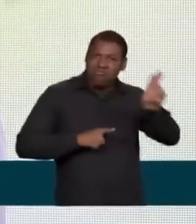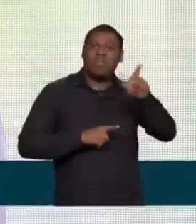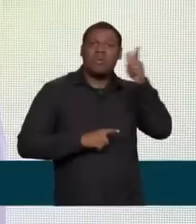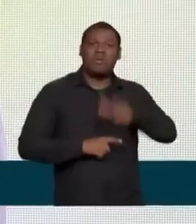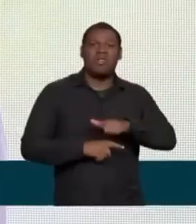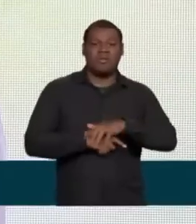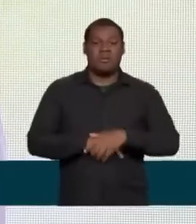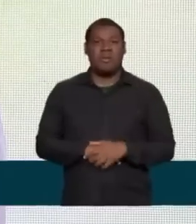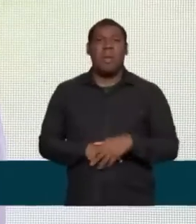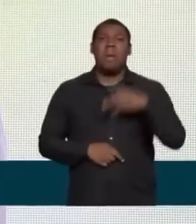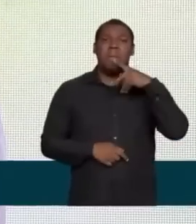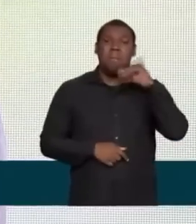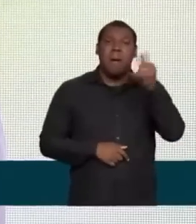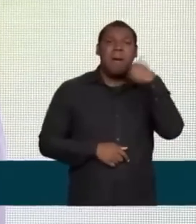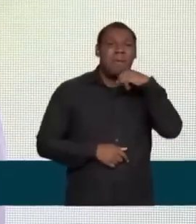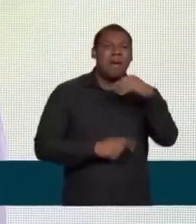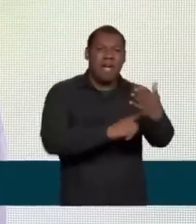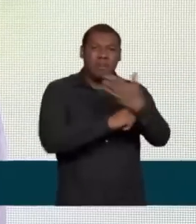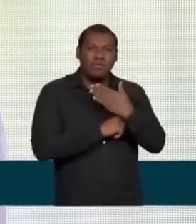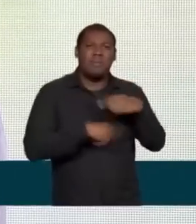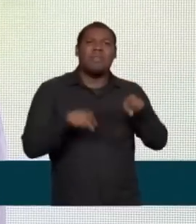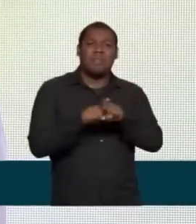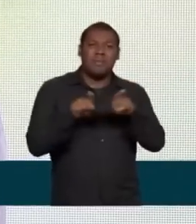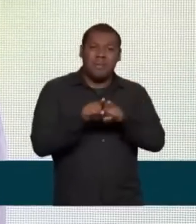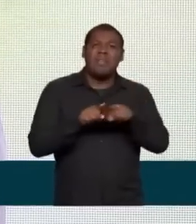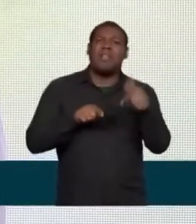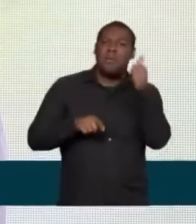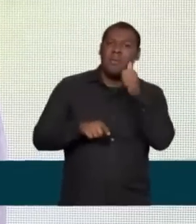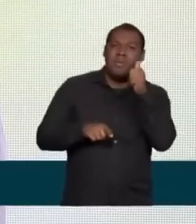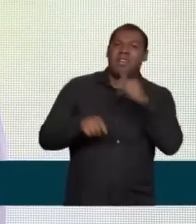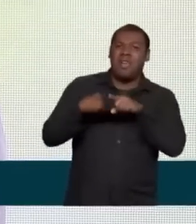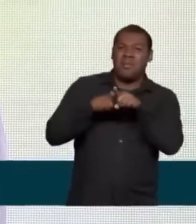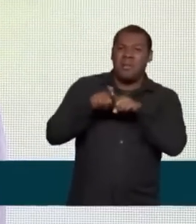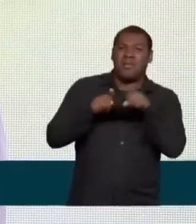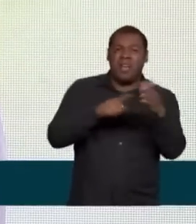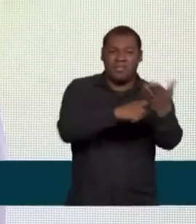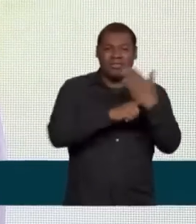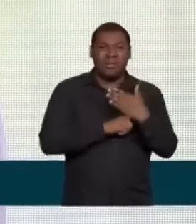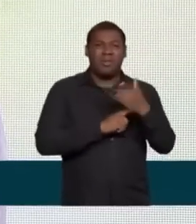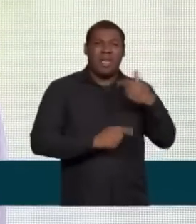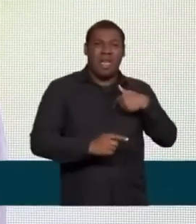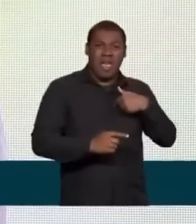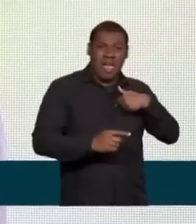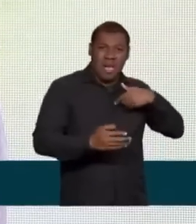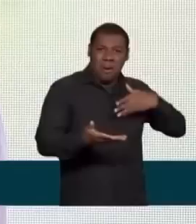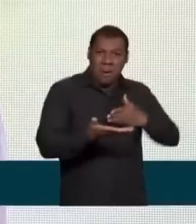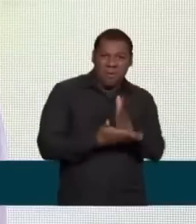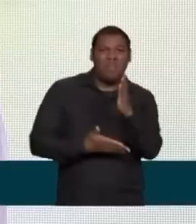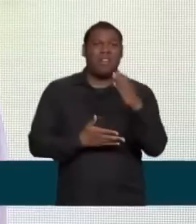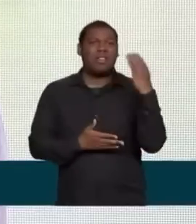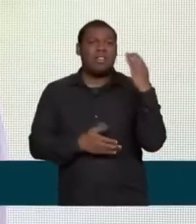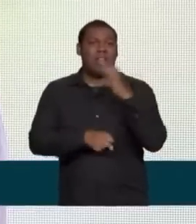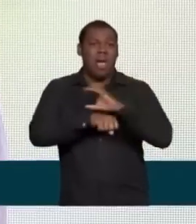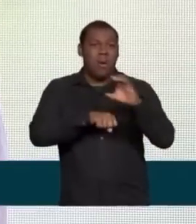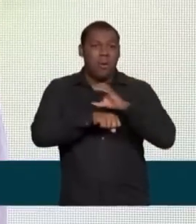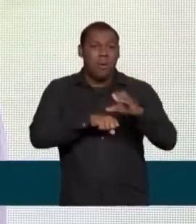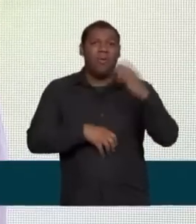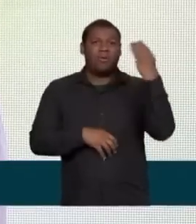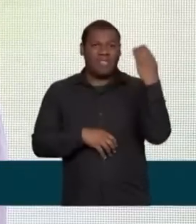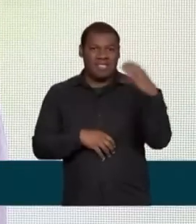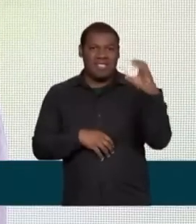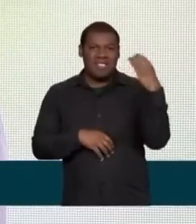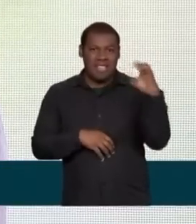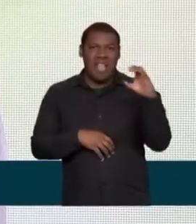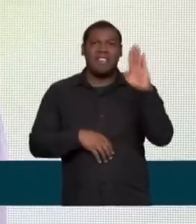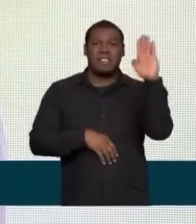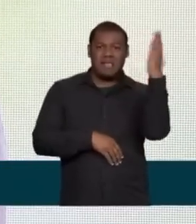todo o apoio dos meus pais e incentivo das minhas irmãs que passei para o curso de Ciências Biológicas, também na UESB,